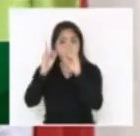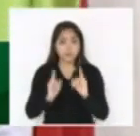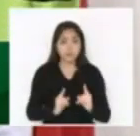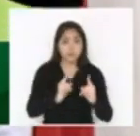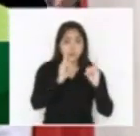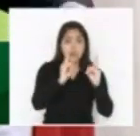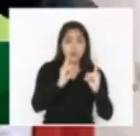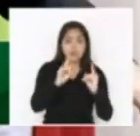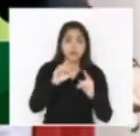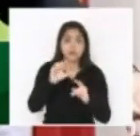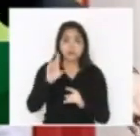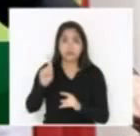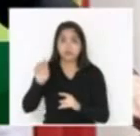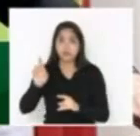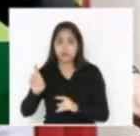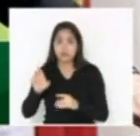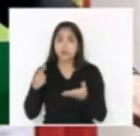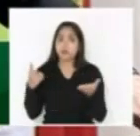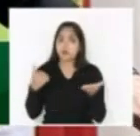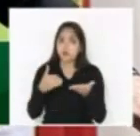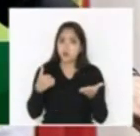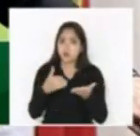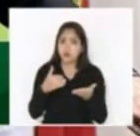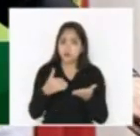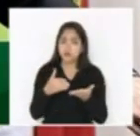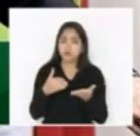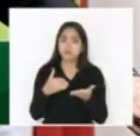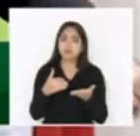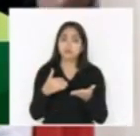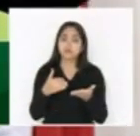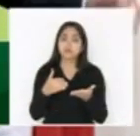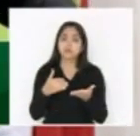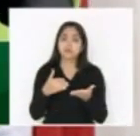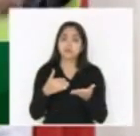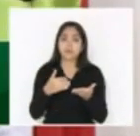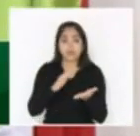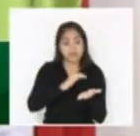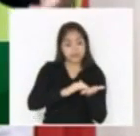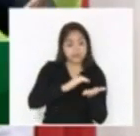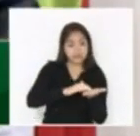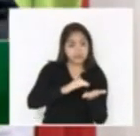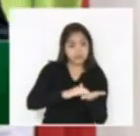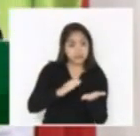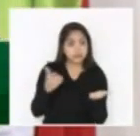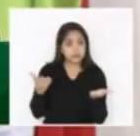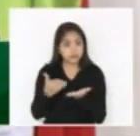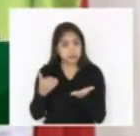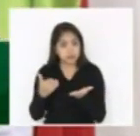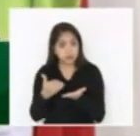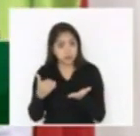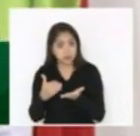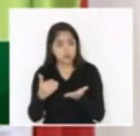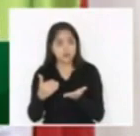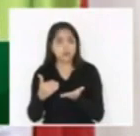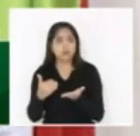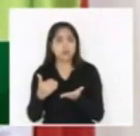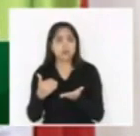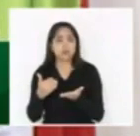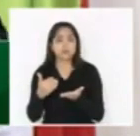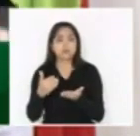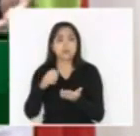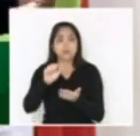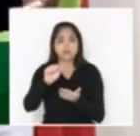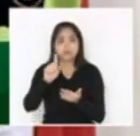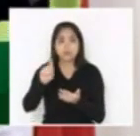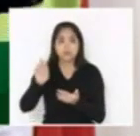hoje servem para abrigar as secretarias, agora agências de desenvolvimento regional.